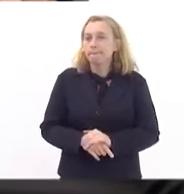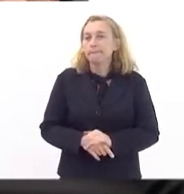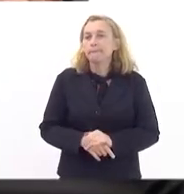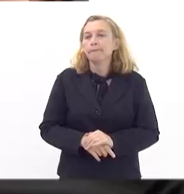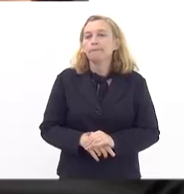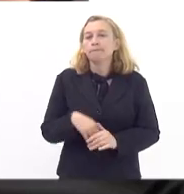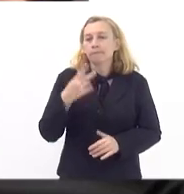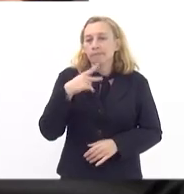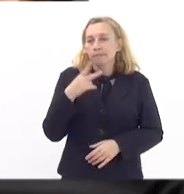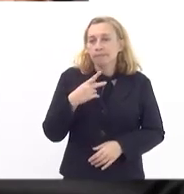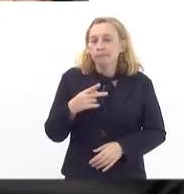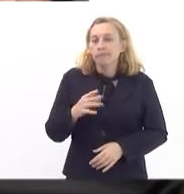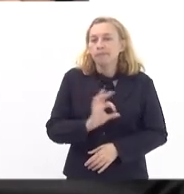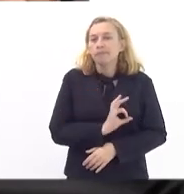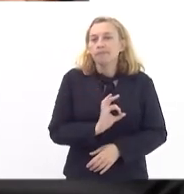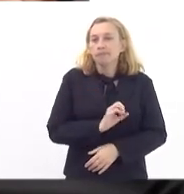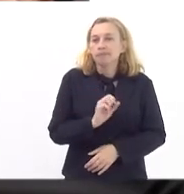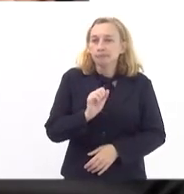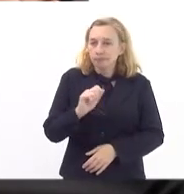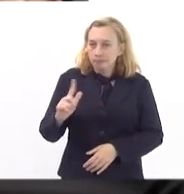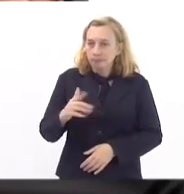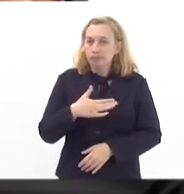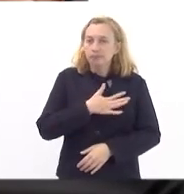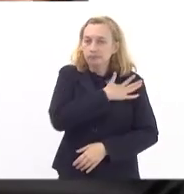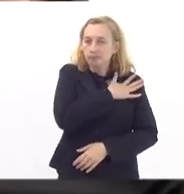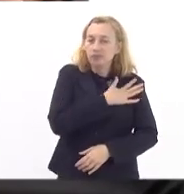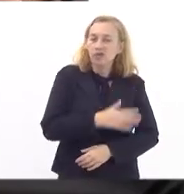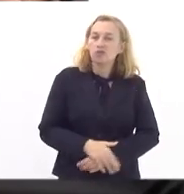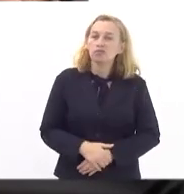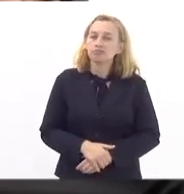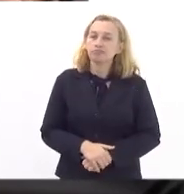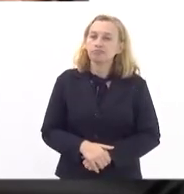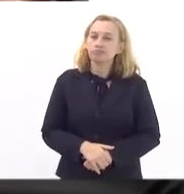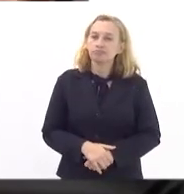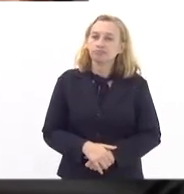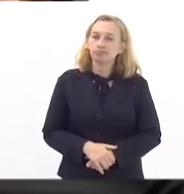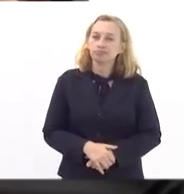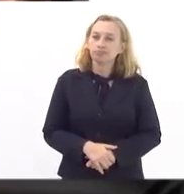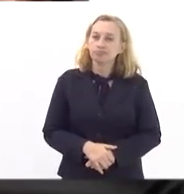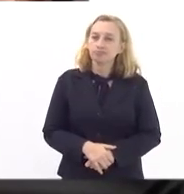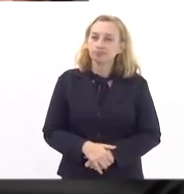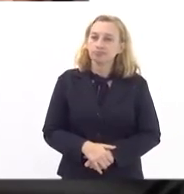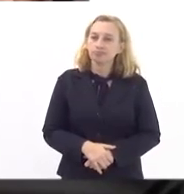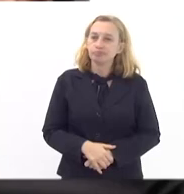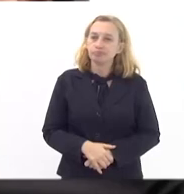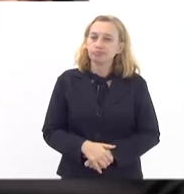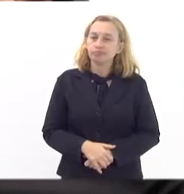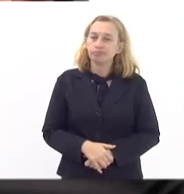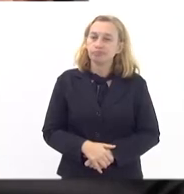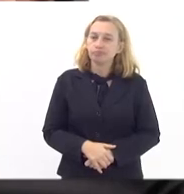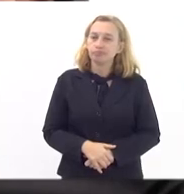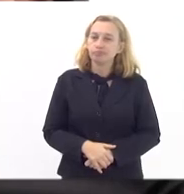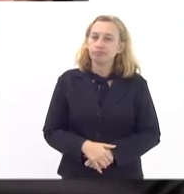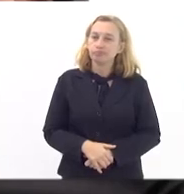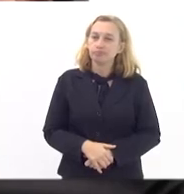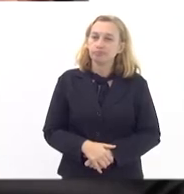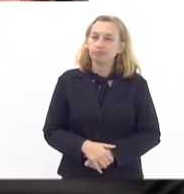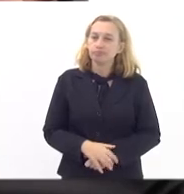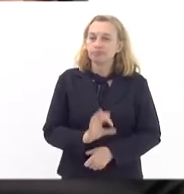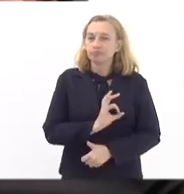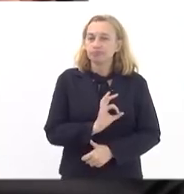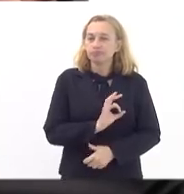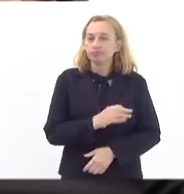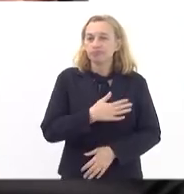do que foi dito tanto que a polícia militar quanto pela Polícia Civil e acho que pode ser é colocado por exemplo a